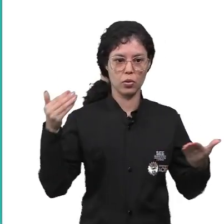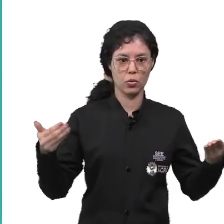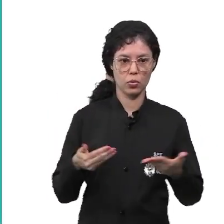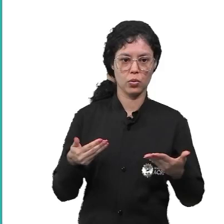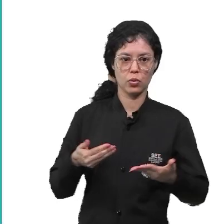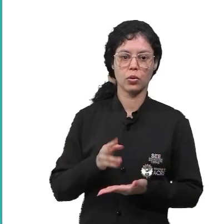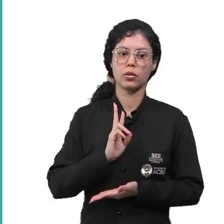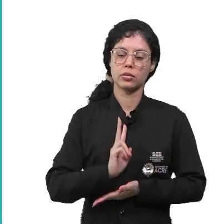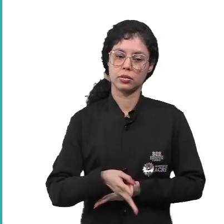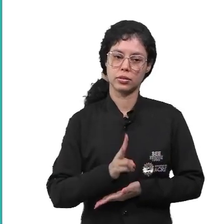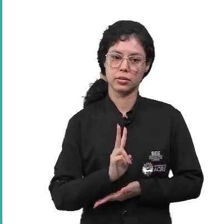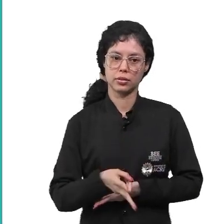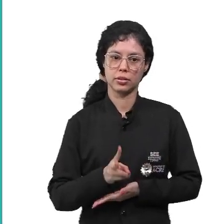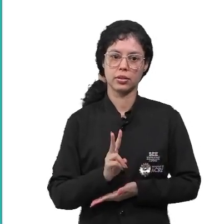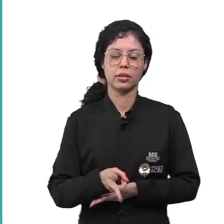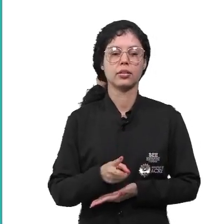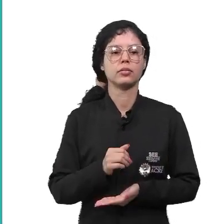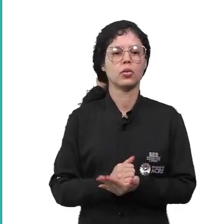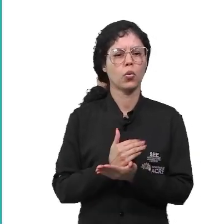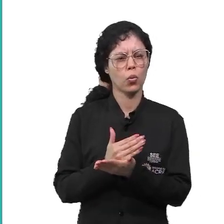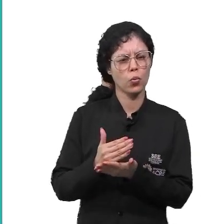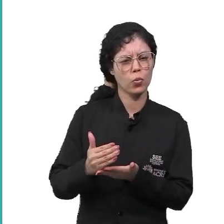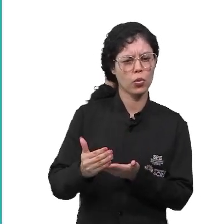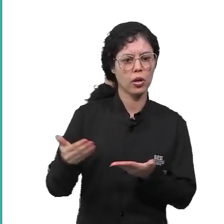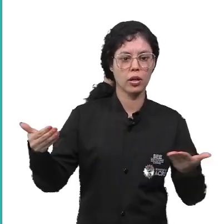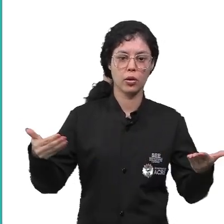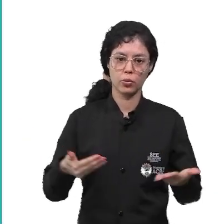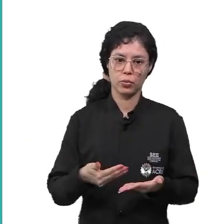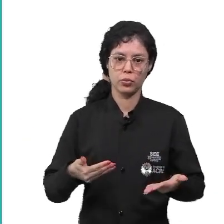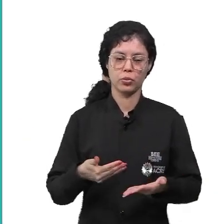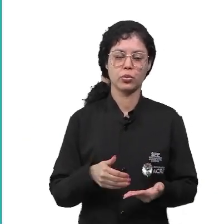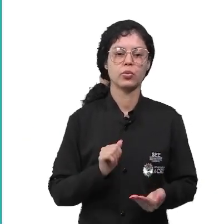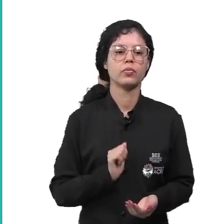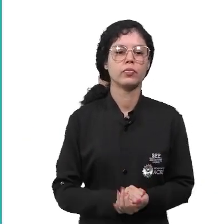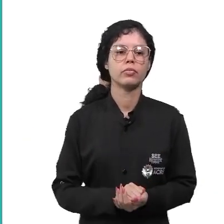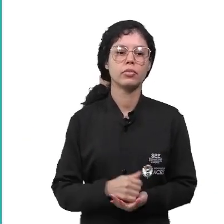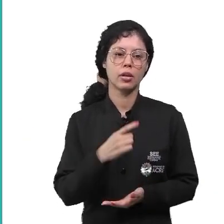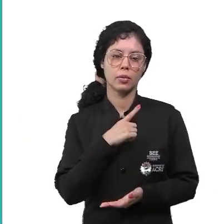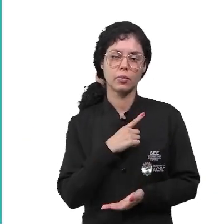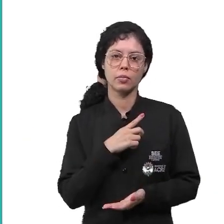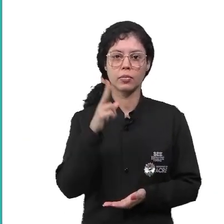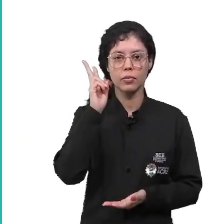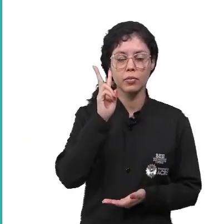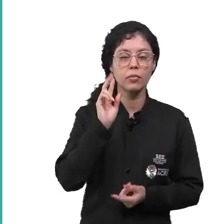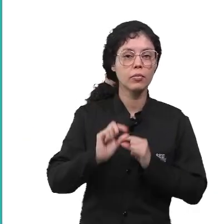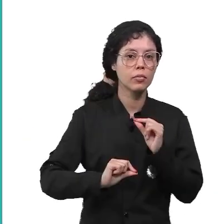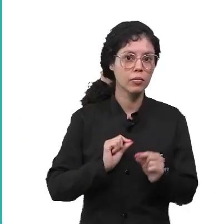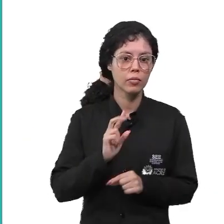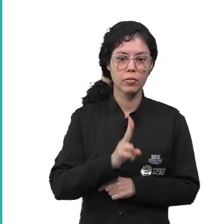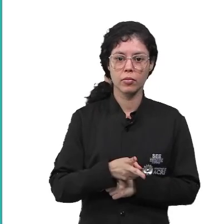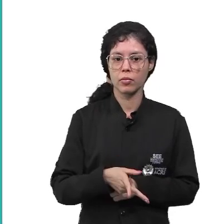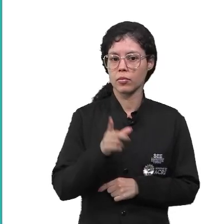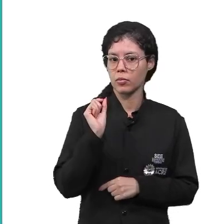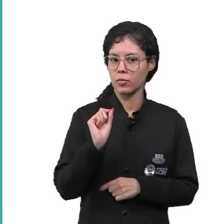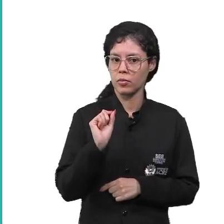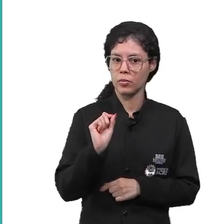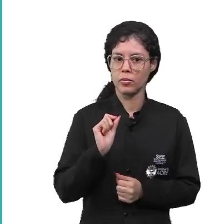filosofia, desde o seu início até hoje, ela tem que levar em conta sempre o seguinte: